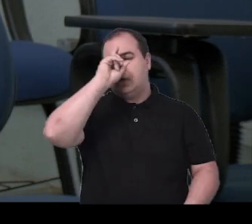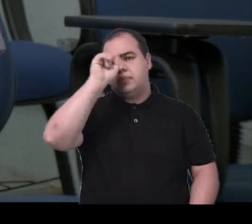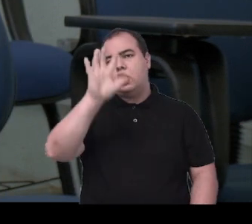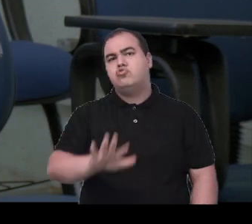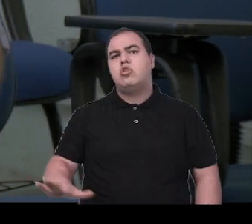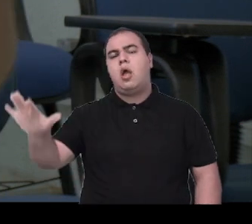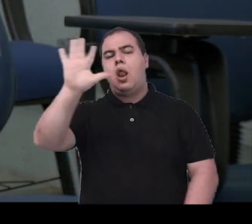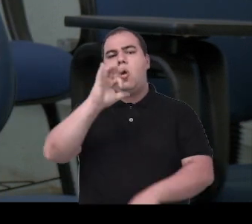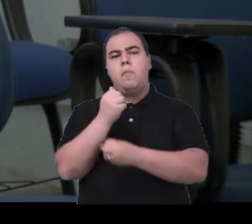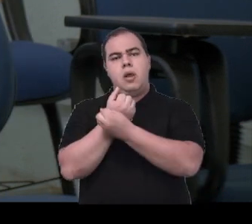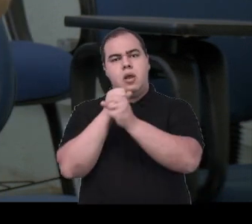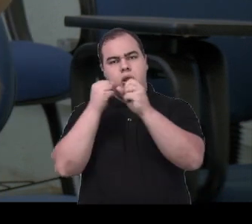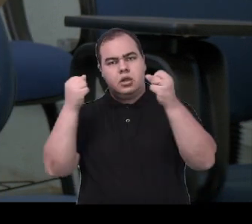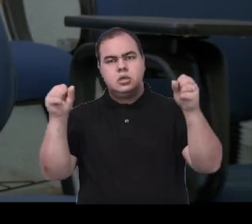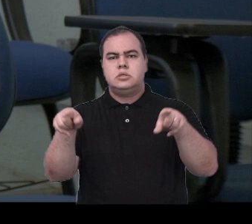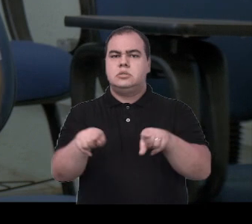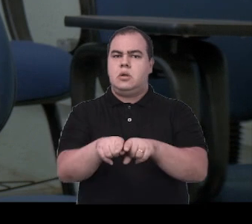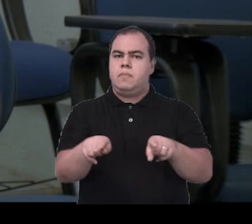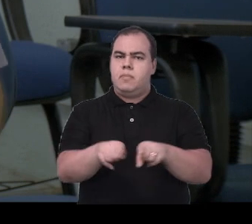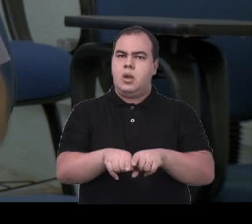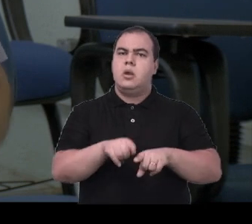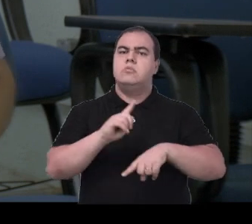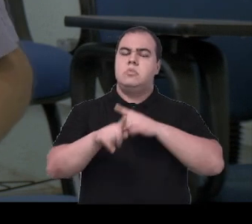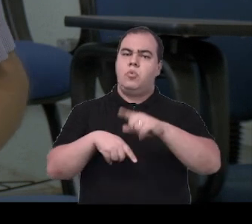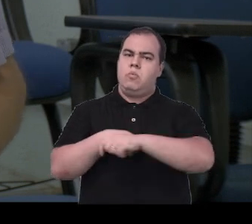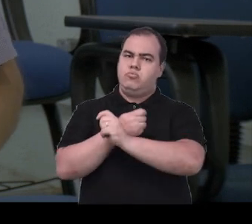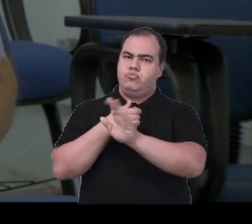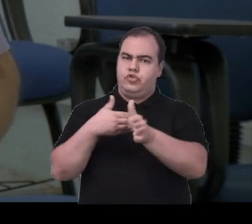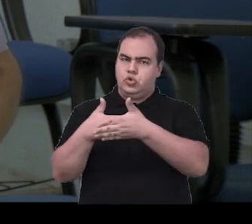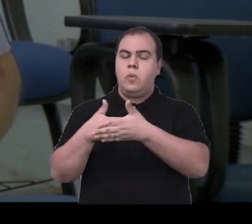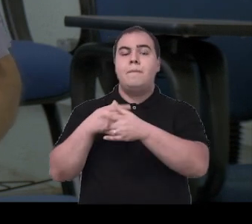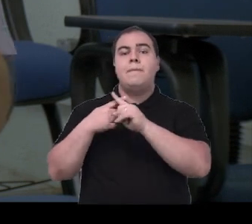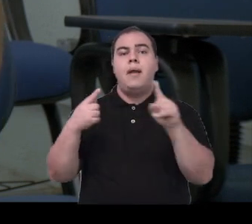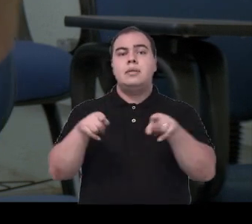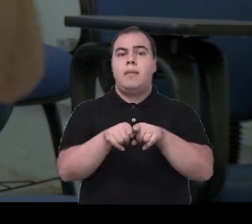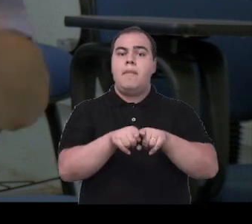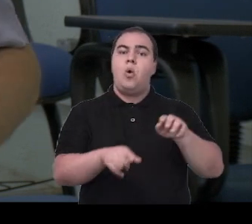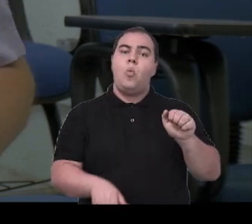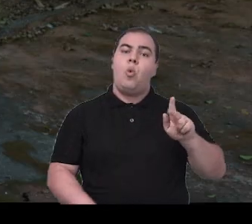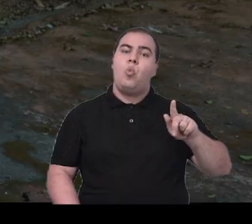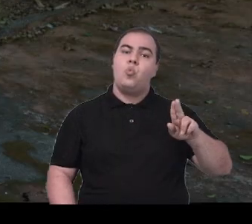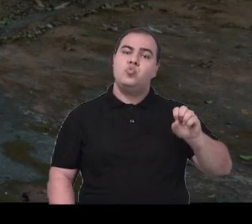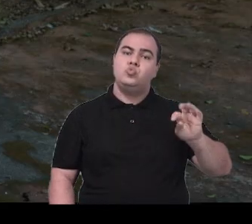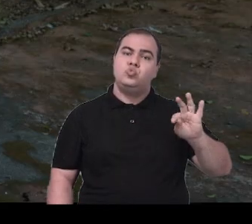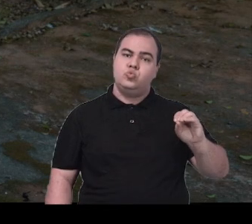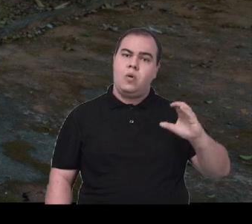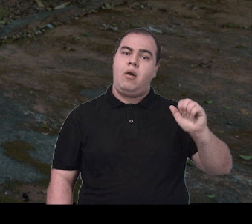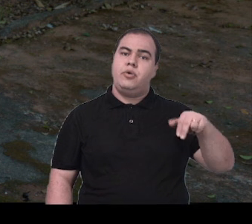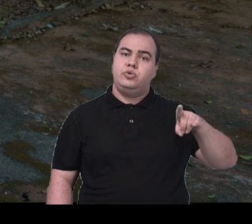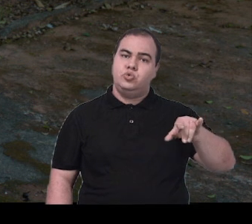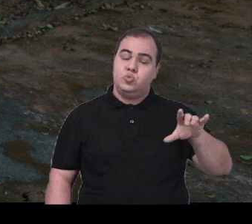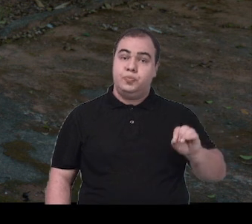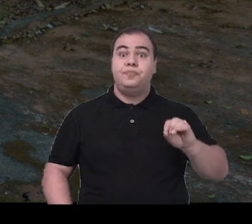que a gente precisa para a crise, Unicamp e PUC, depois a PUC fechou os dela, e alguns no Cândido. A lógica